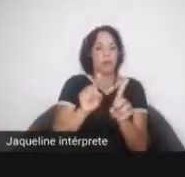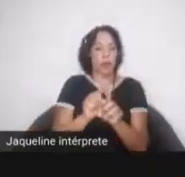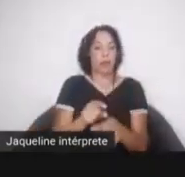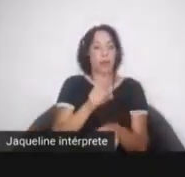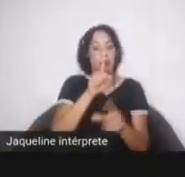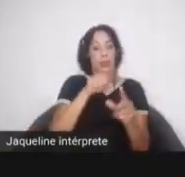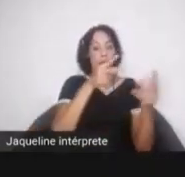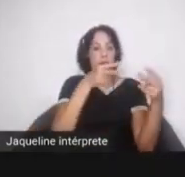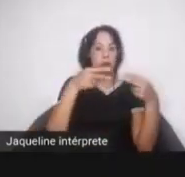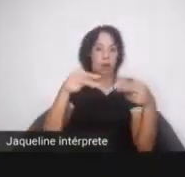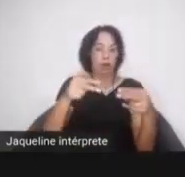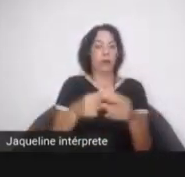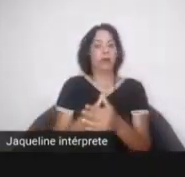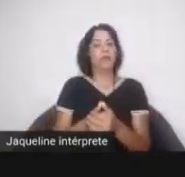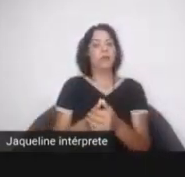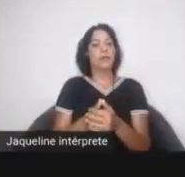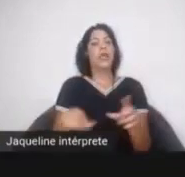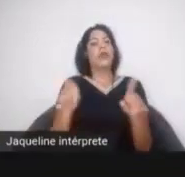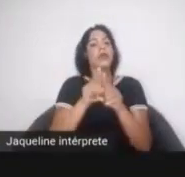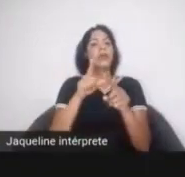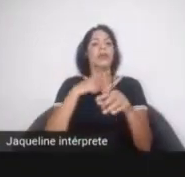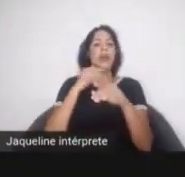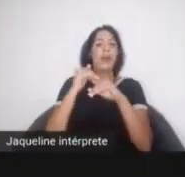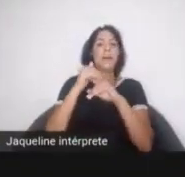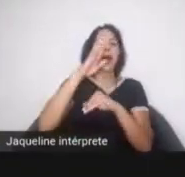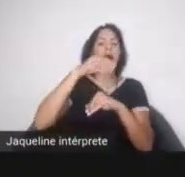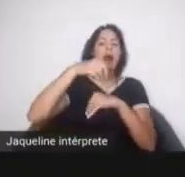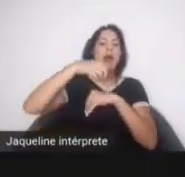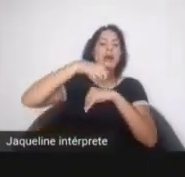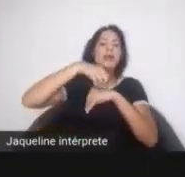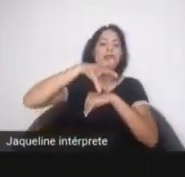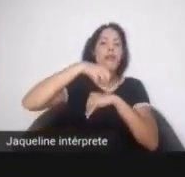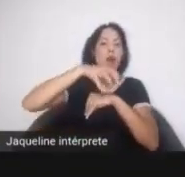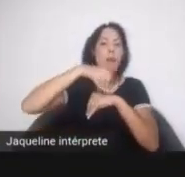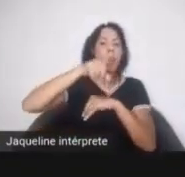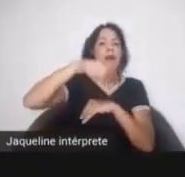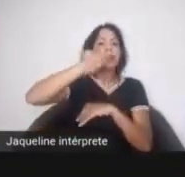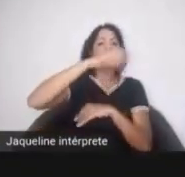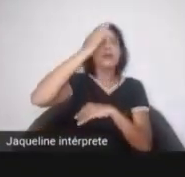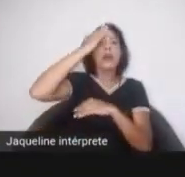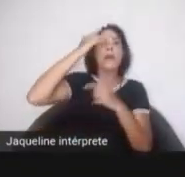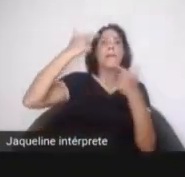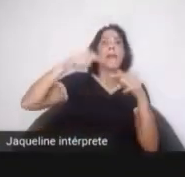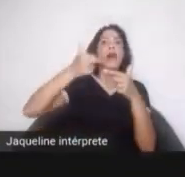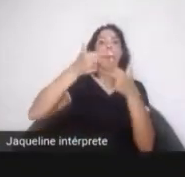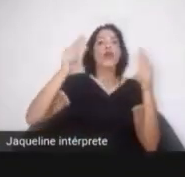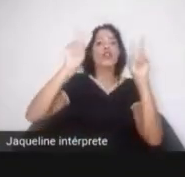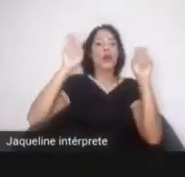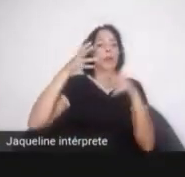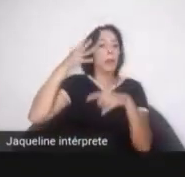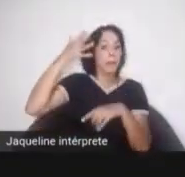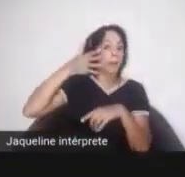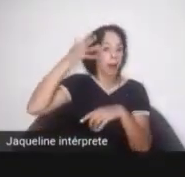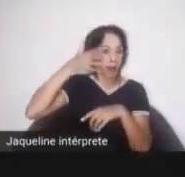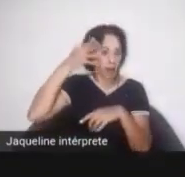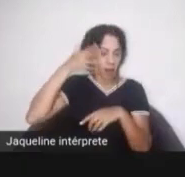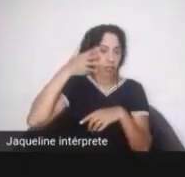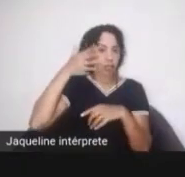E mais, assim, informações sobre essa nossa palestra de hoje, o